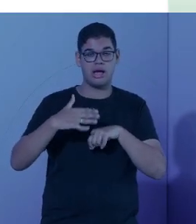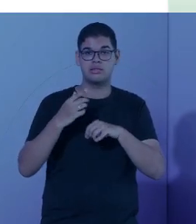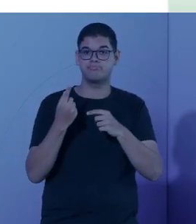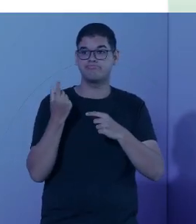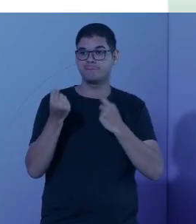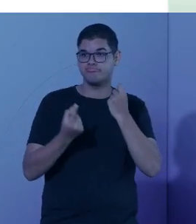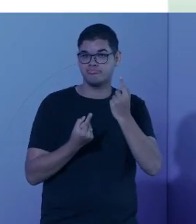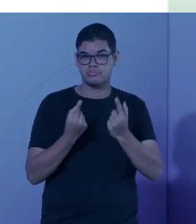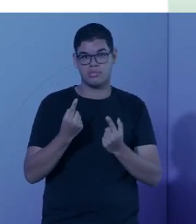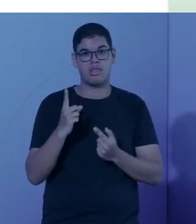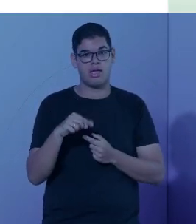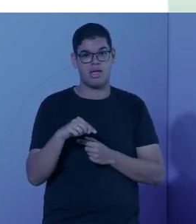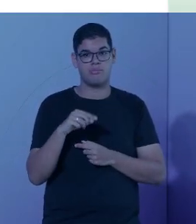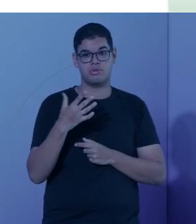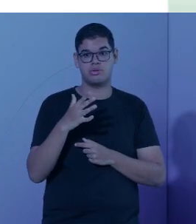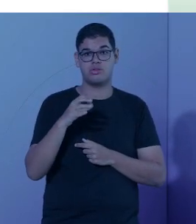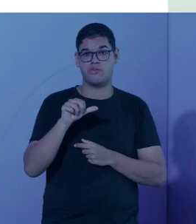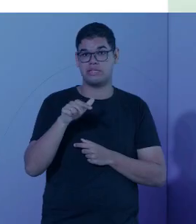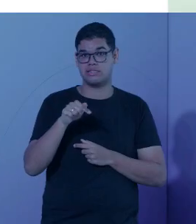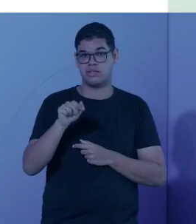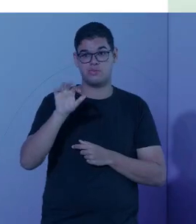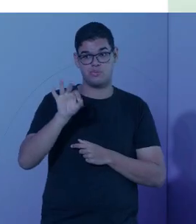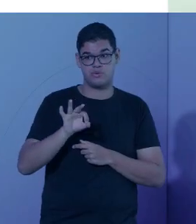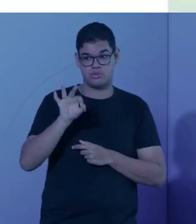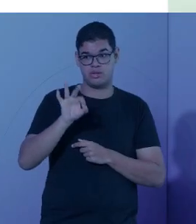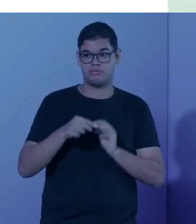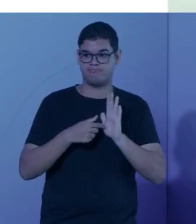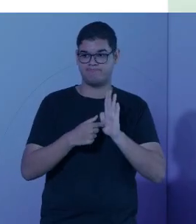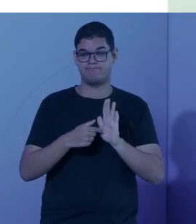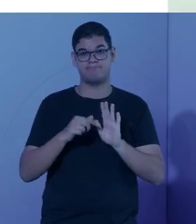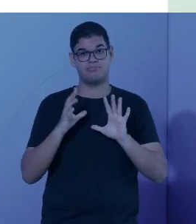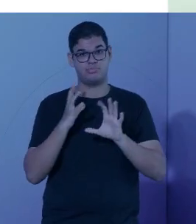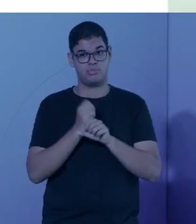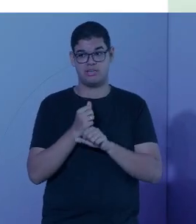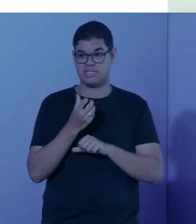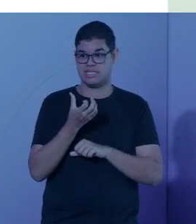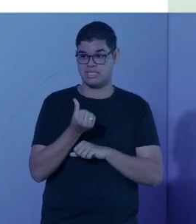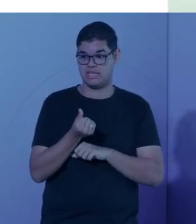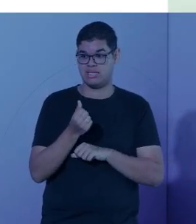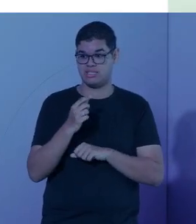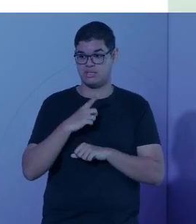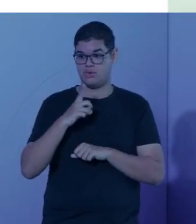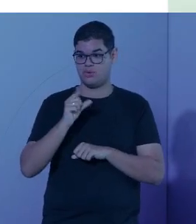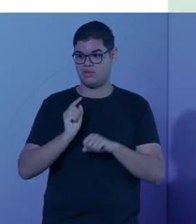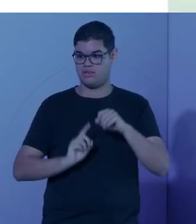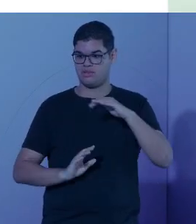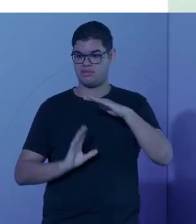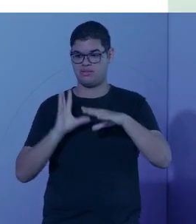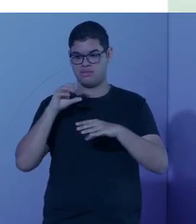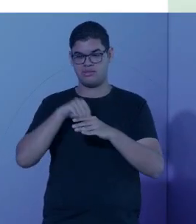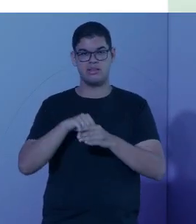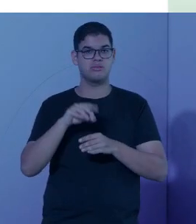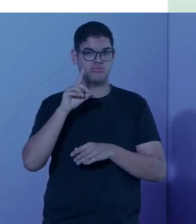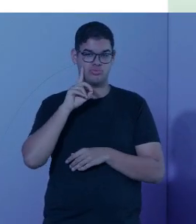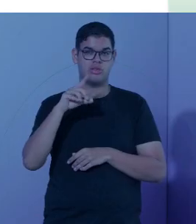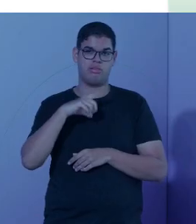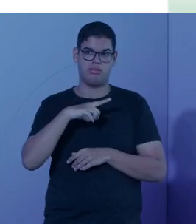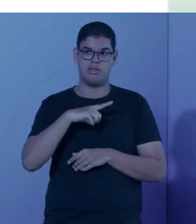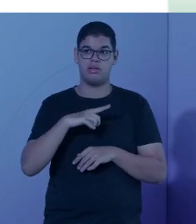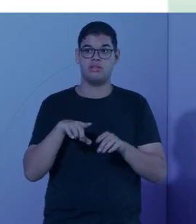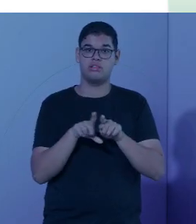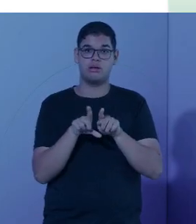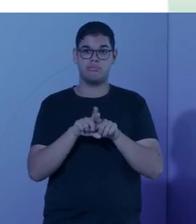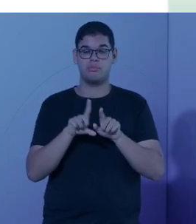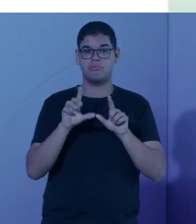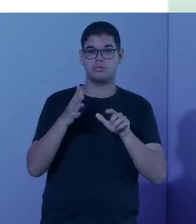47,7% da amostragem. 6 deles estavam dentro do prazo, dos 90, e